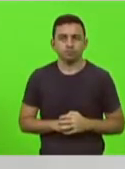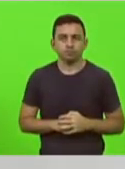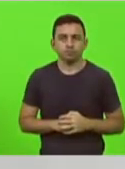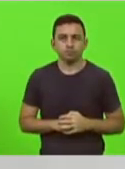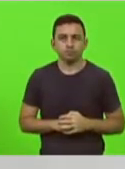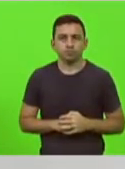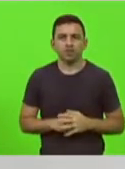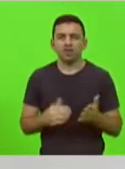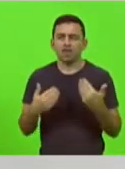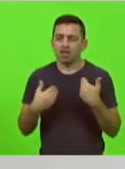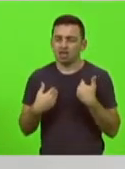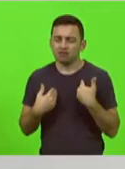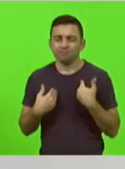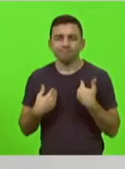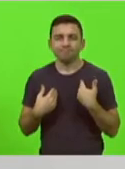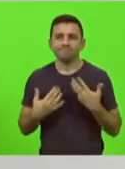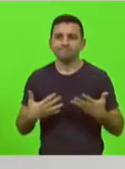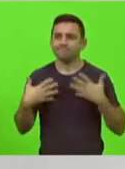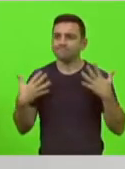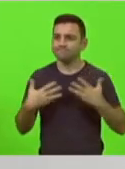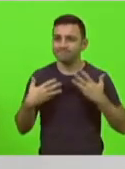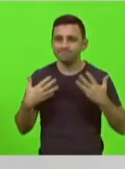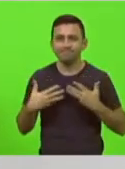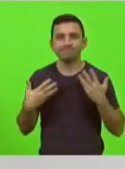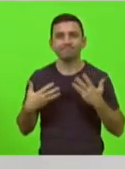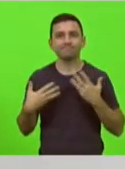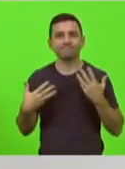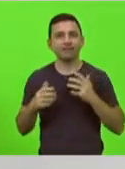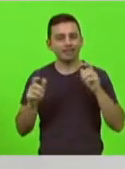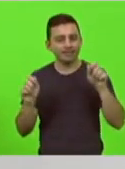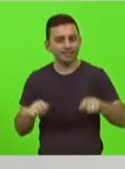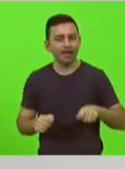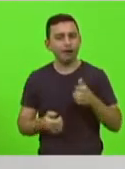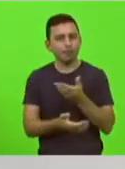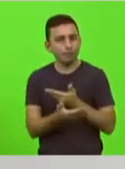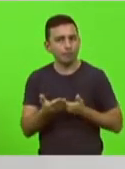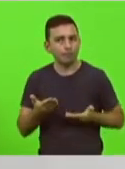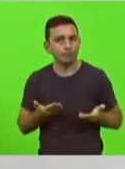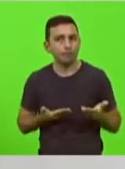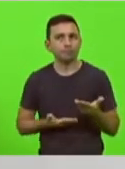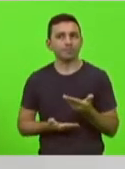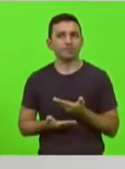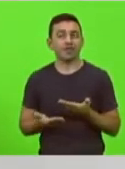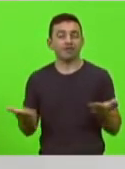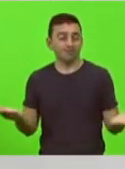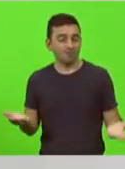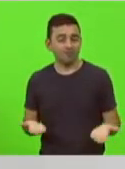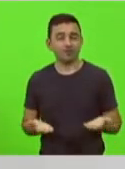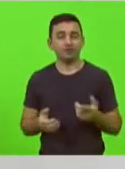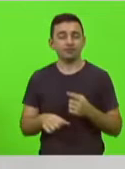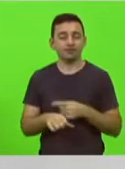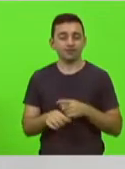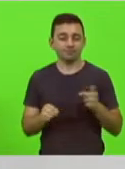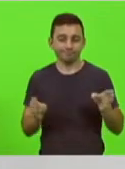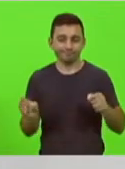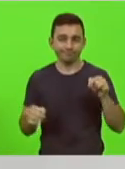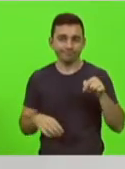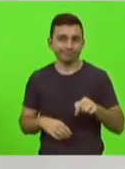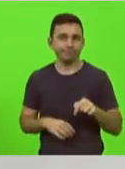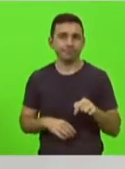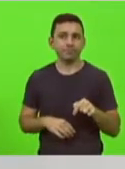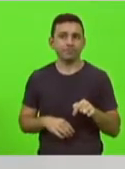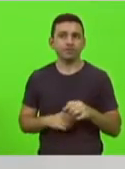Então, para mim, é um motivo assim, de muita alegria poder compartilhar esse espaço com